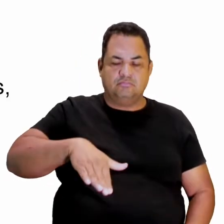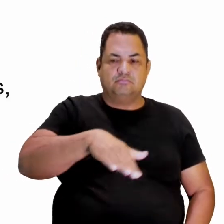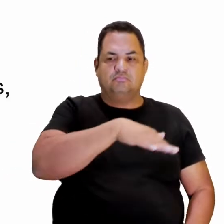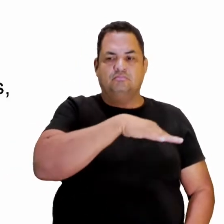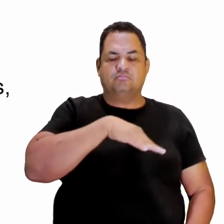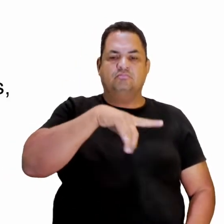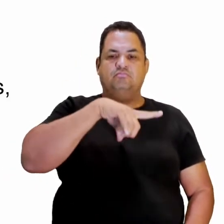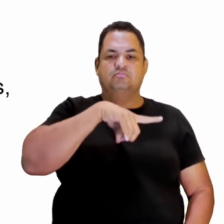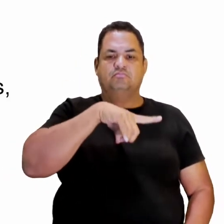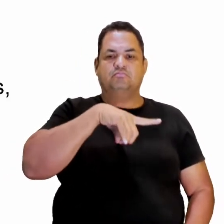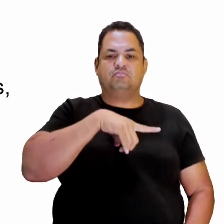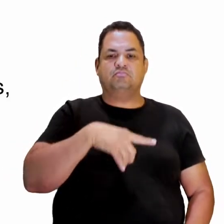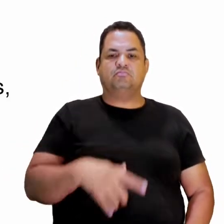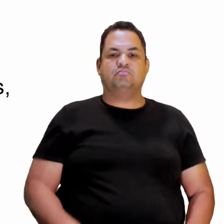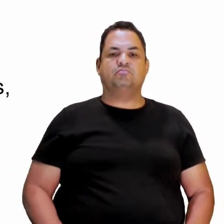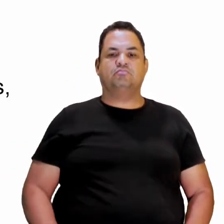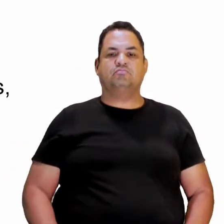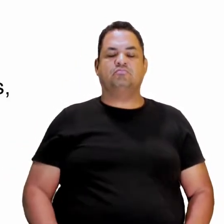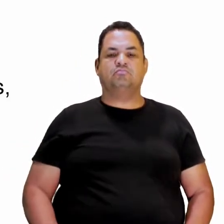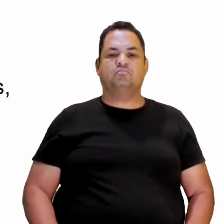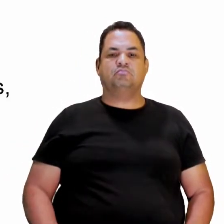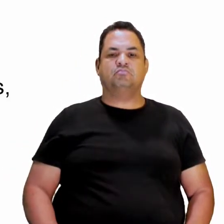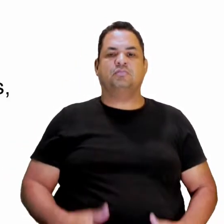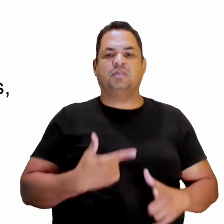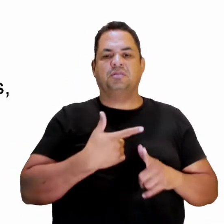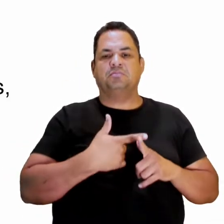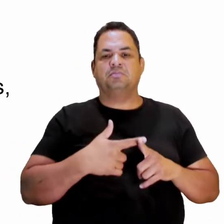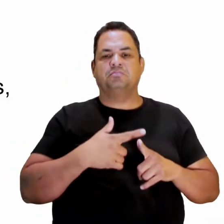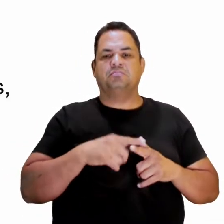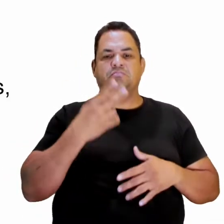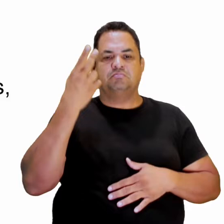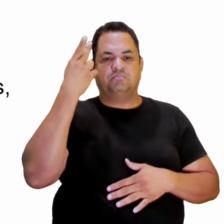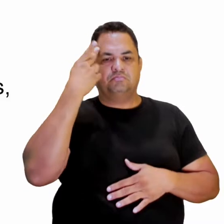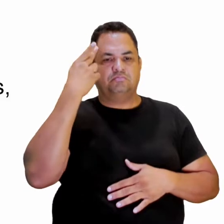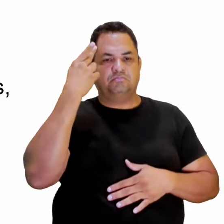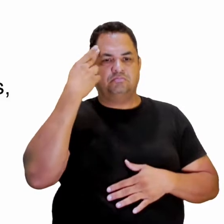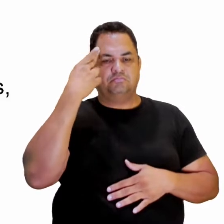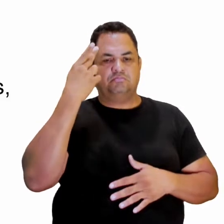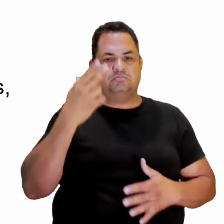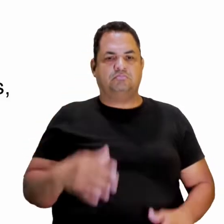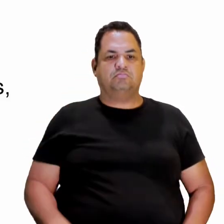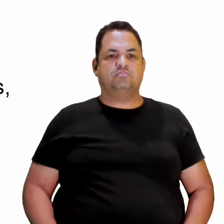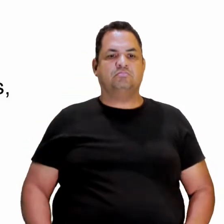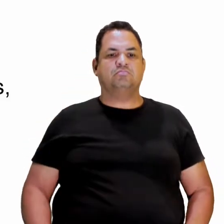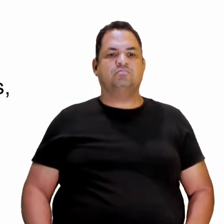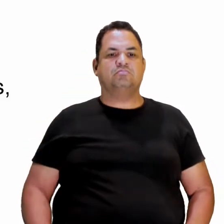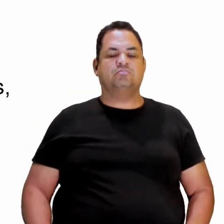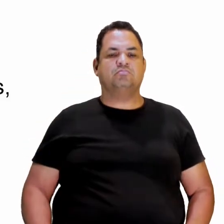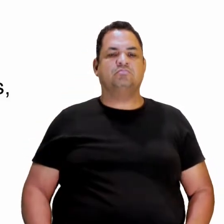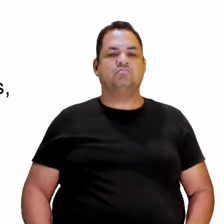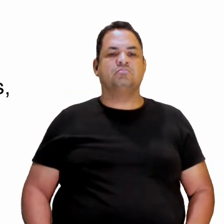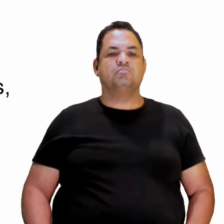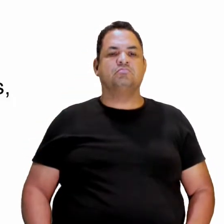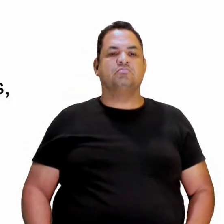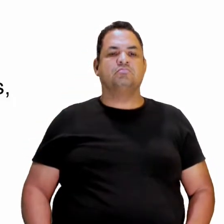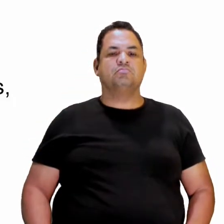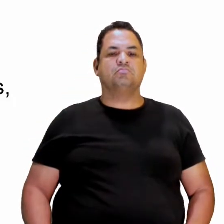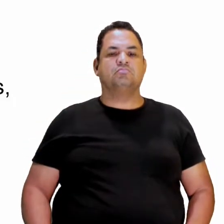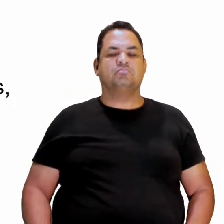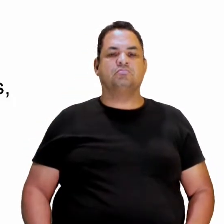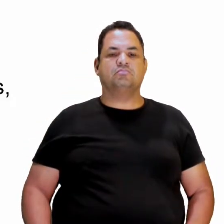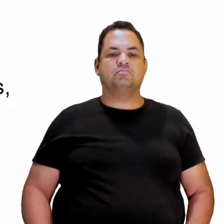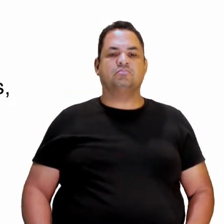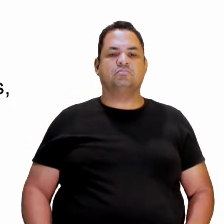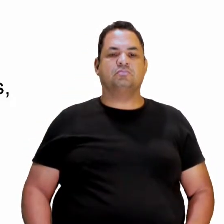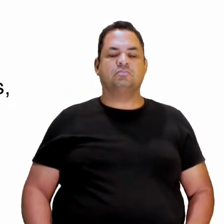A gente também vai ver desastres naturais. E a questão do